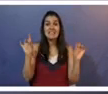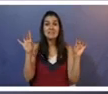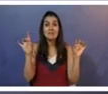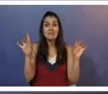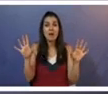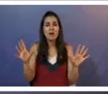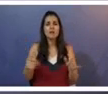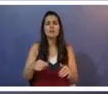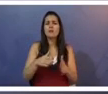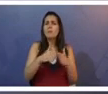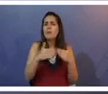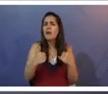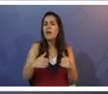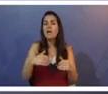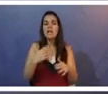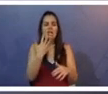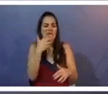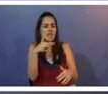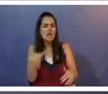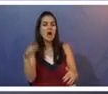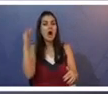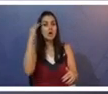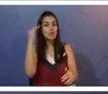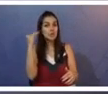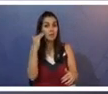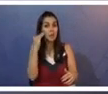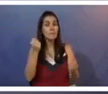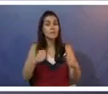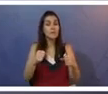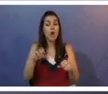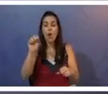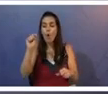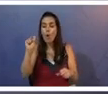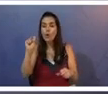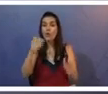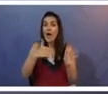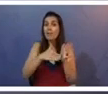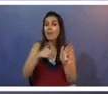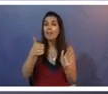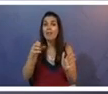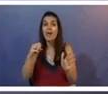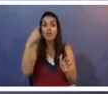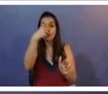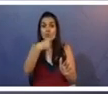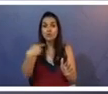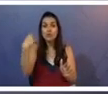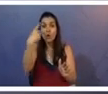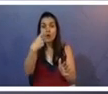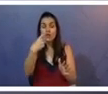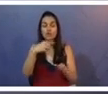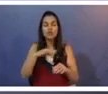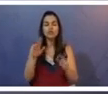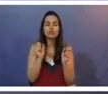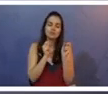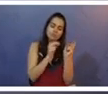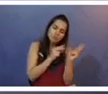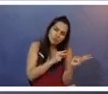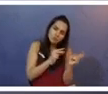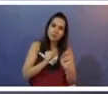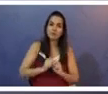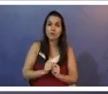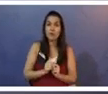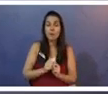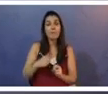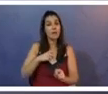Especialistas recomendam que crianças e adolescentes tenham entre 8 e 10 horas de sono por noite para manter uma vida saudável e um